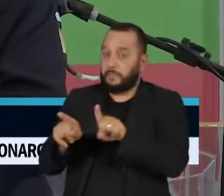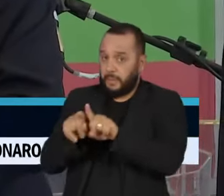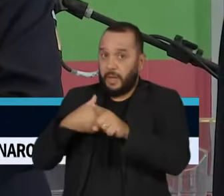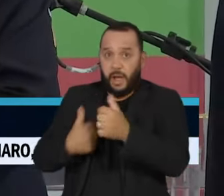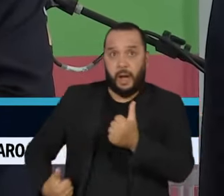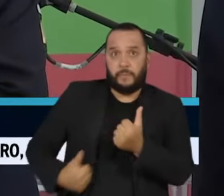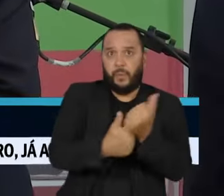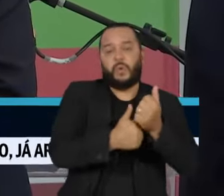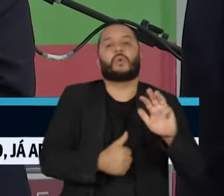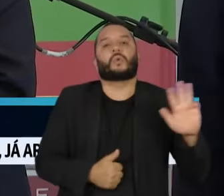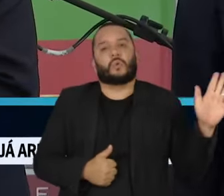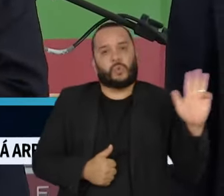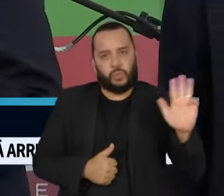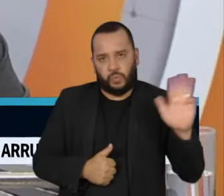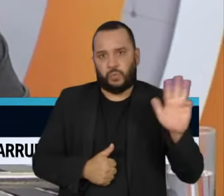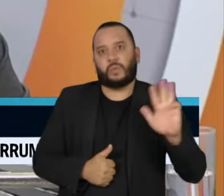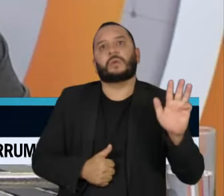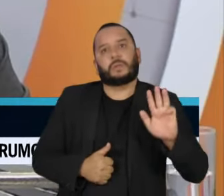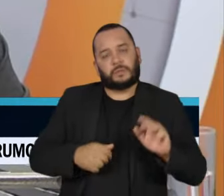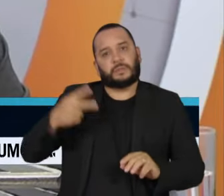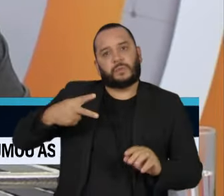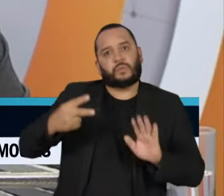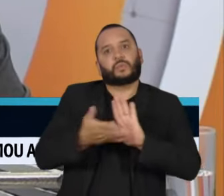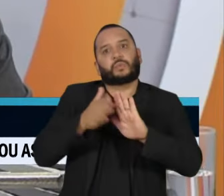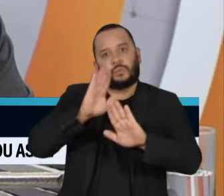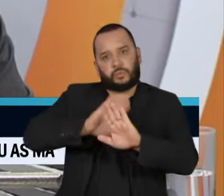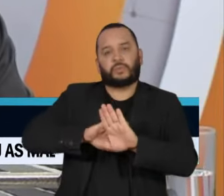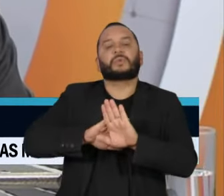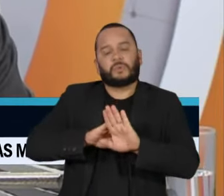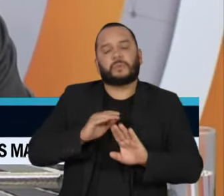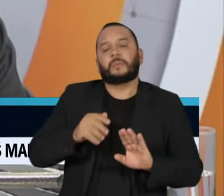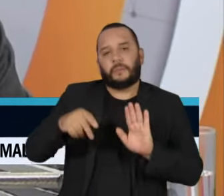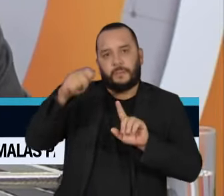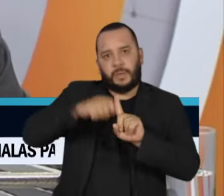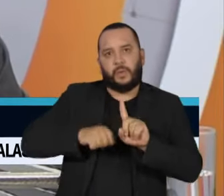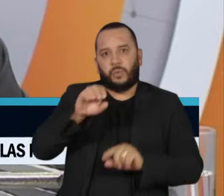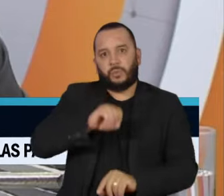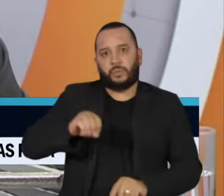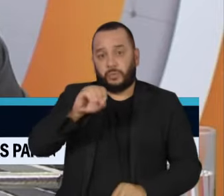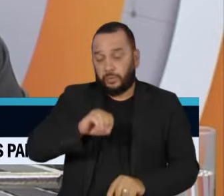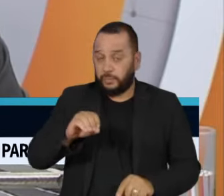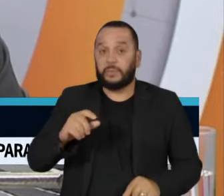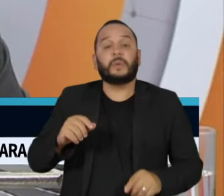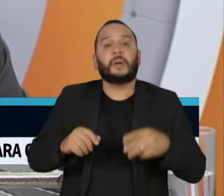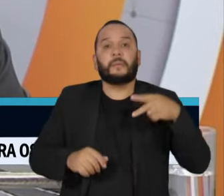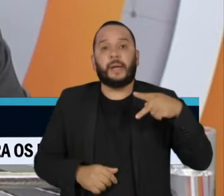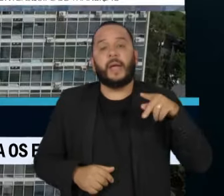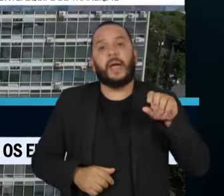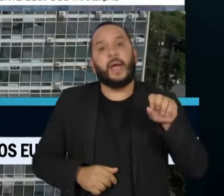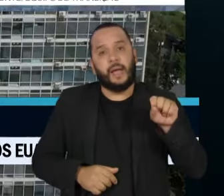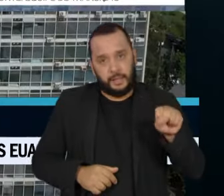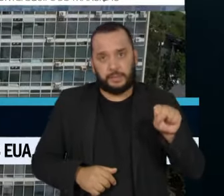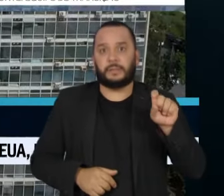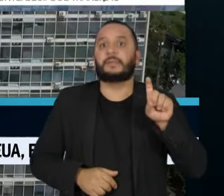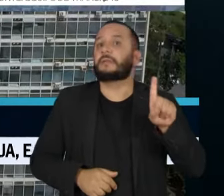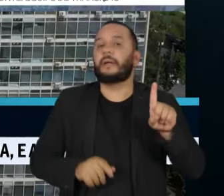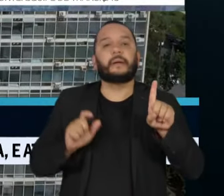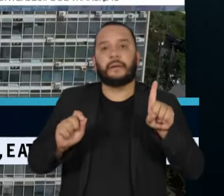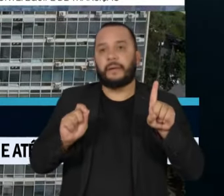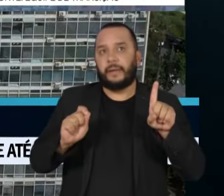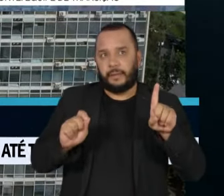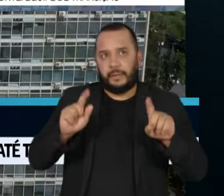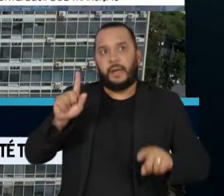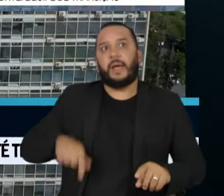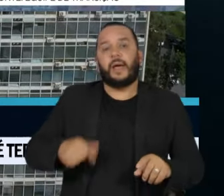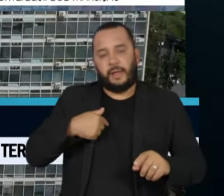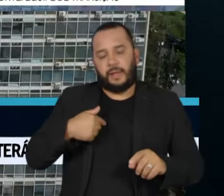segundo turno da eleição de outubro. As pastas que devem ser ocupadas pelo PSD de Gilberto Kassab serão Minas